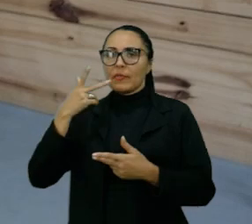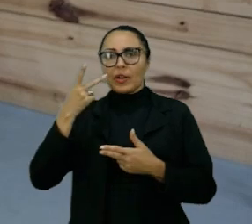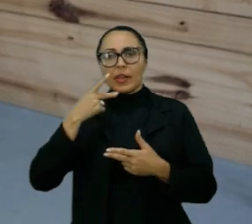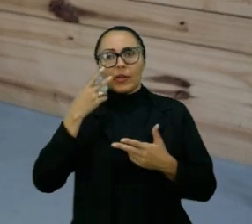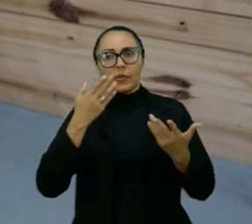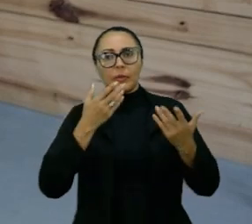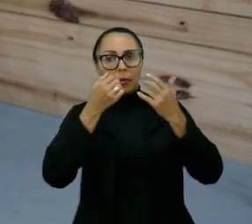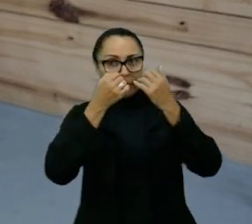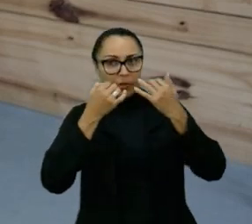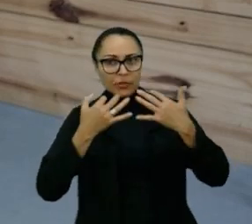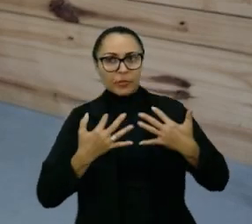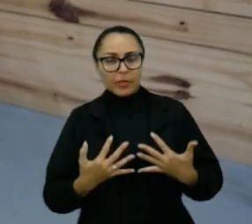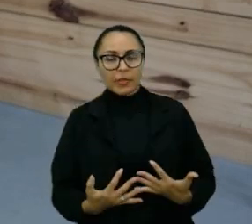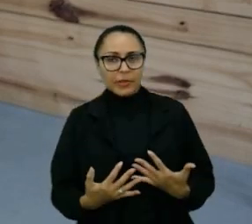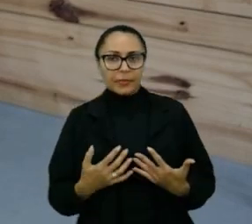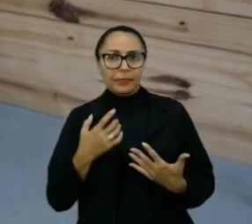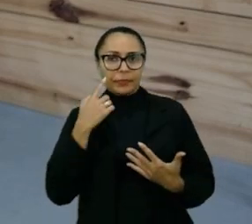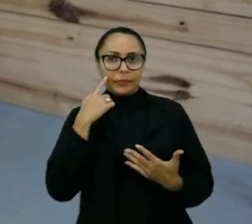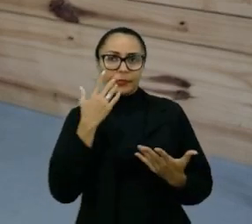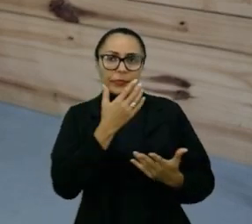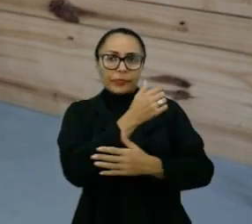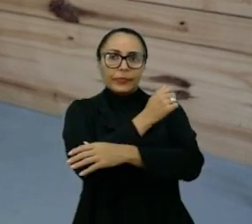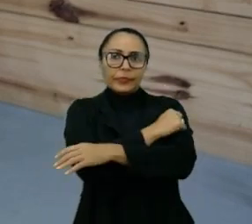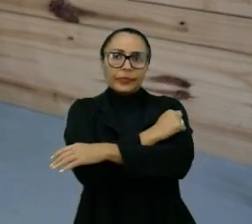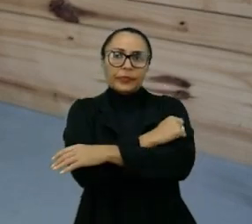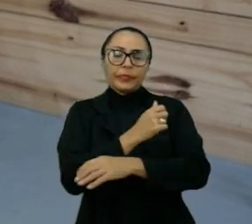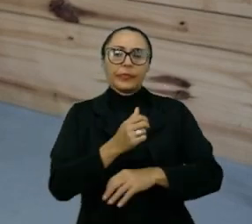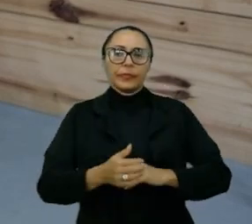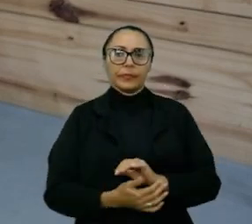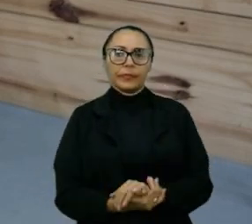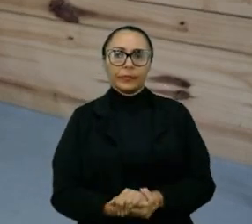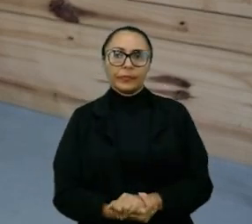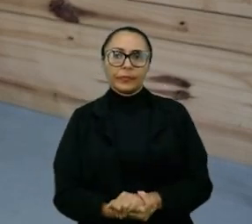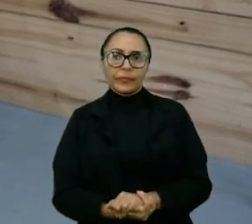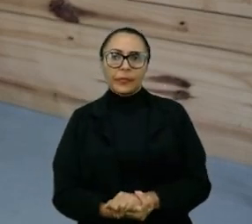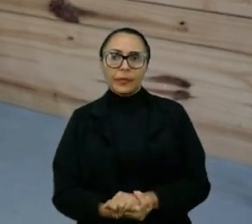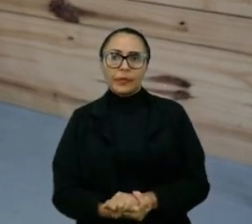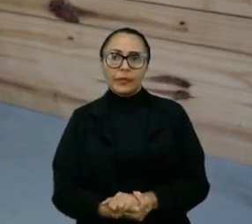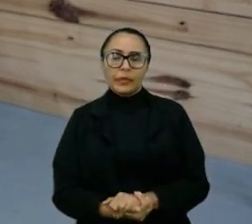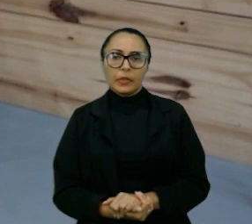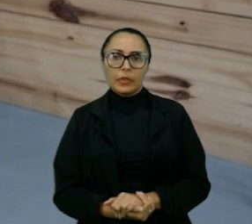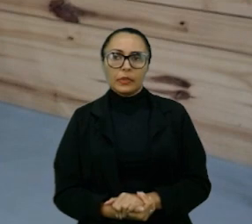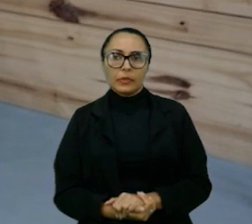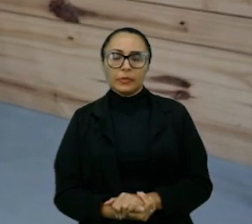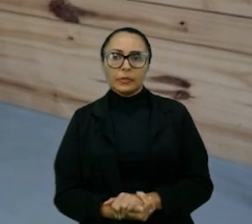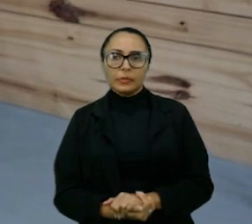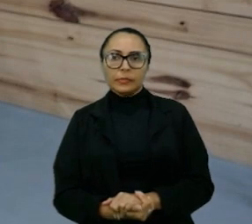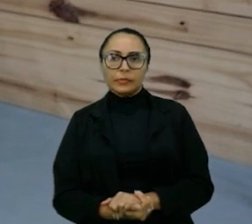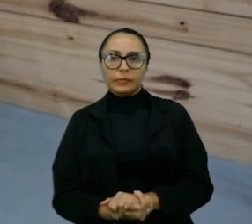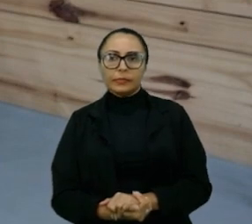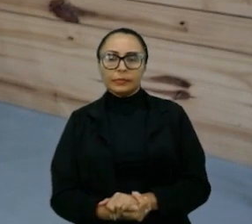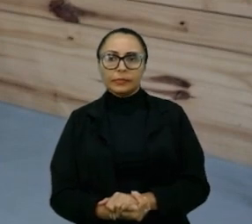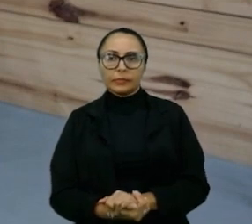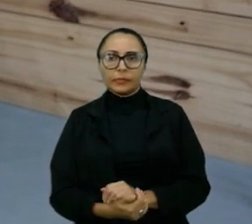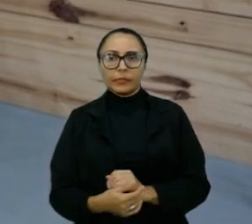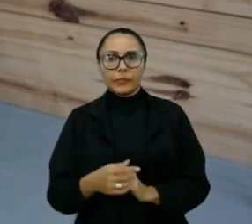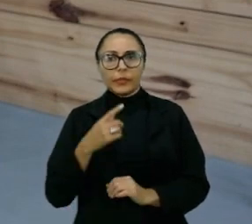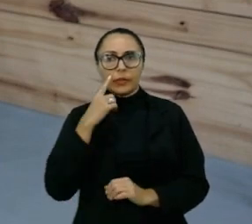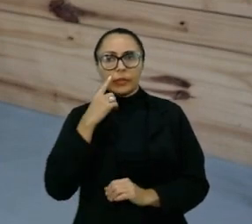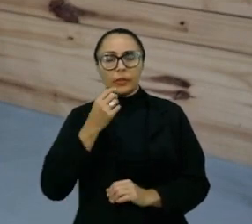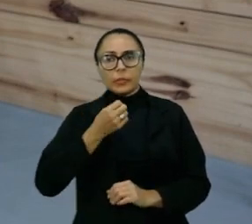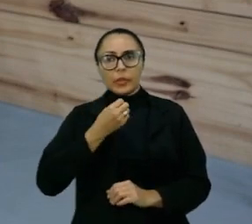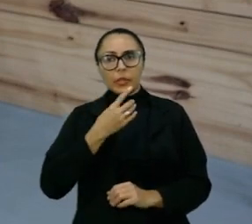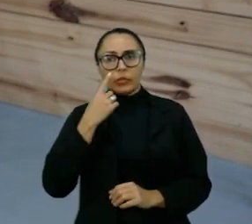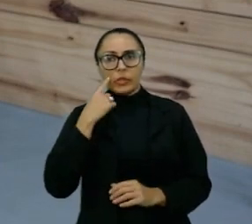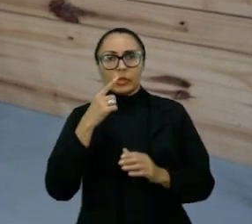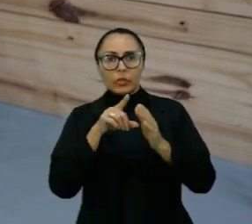explicar aí para o nosso estudante. Olá, Ana. Olá, estudantes. Bem, durante a nossa